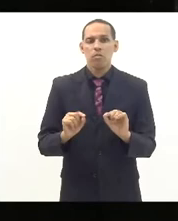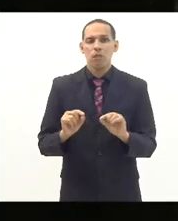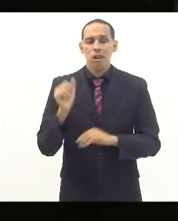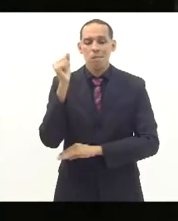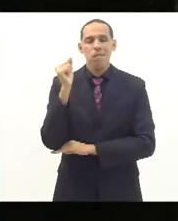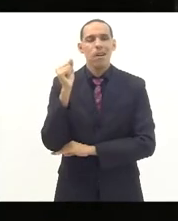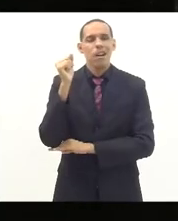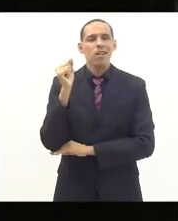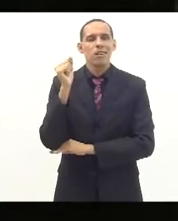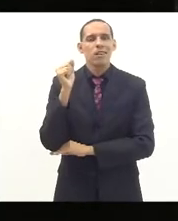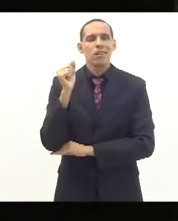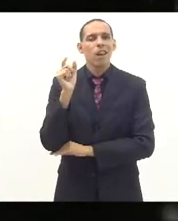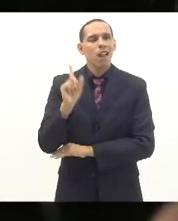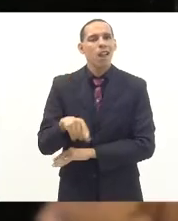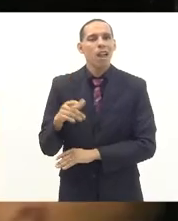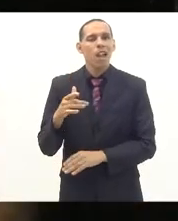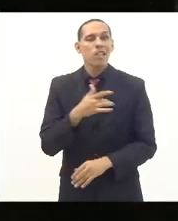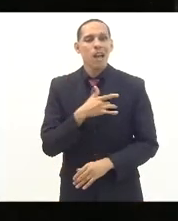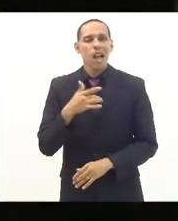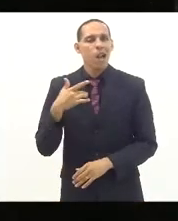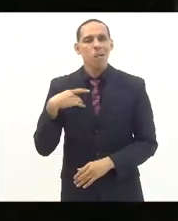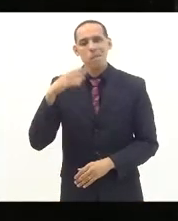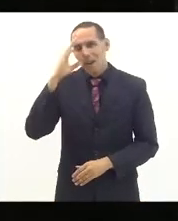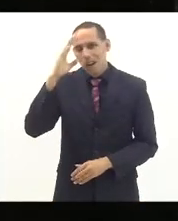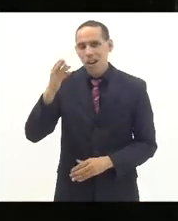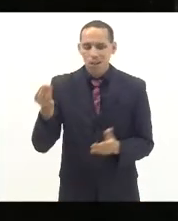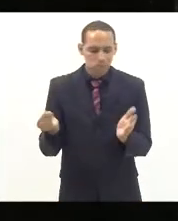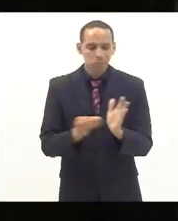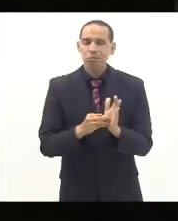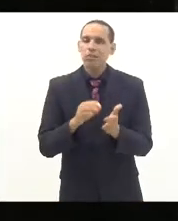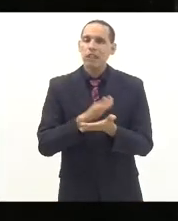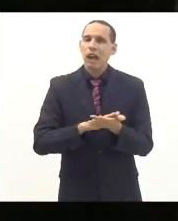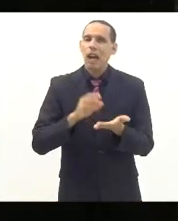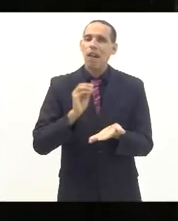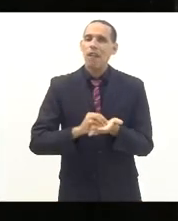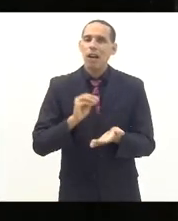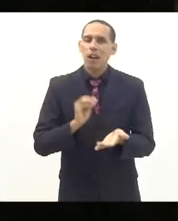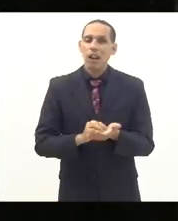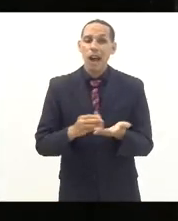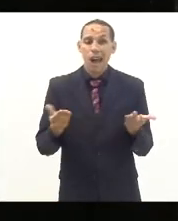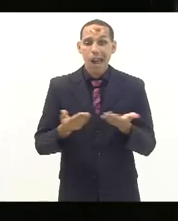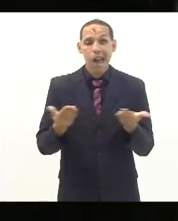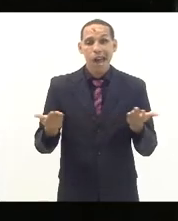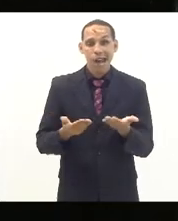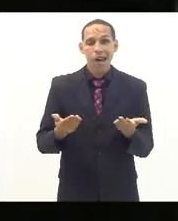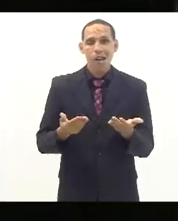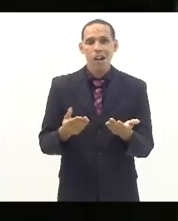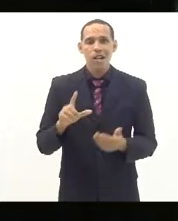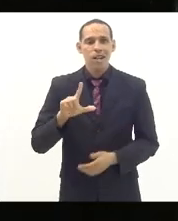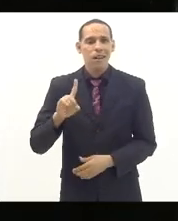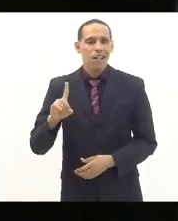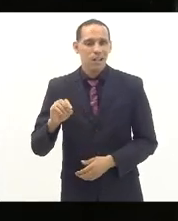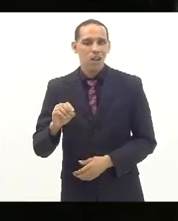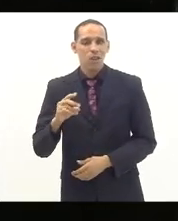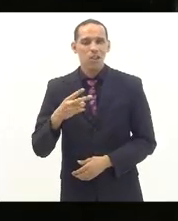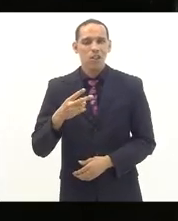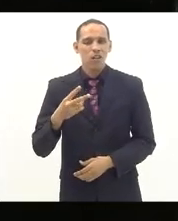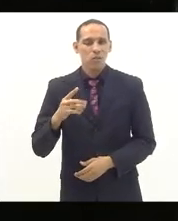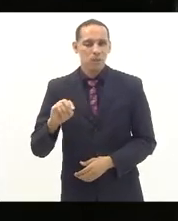eixo saúde como eixo prioritário quando a gente recebe o documento de 2000 e